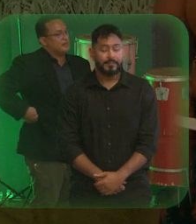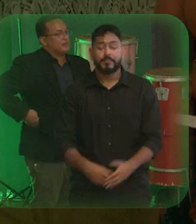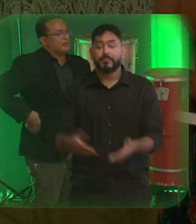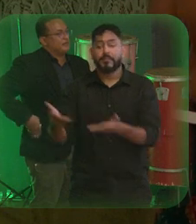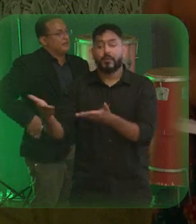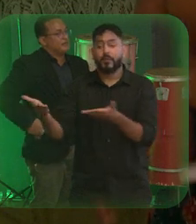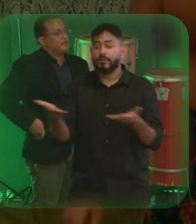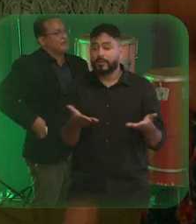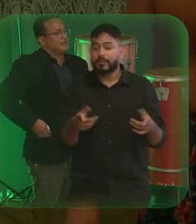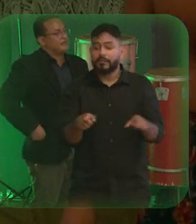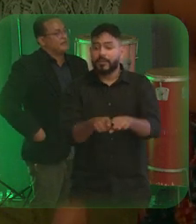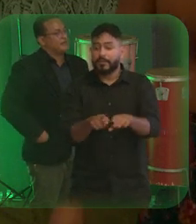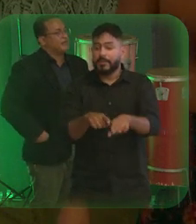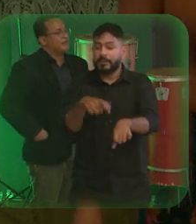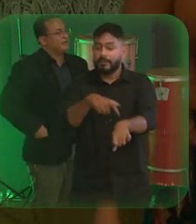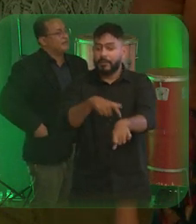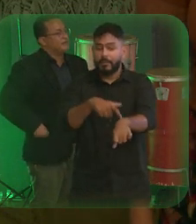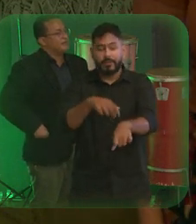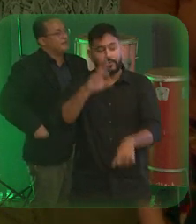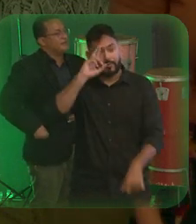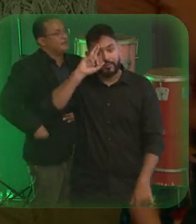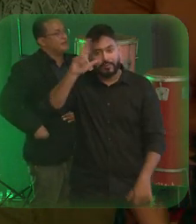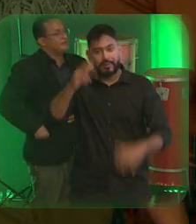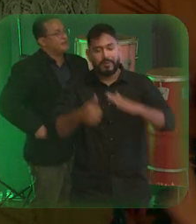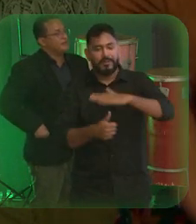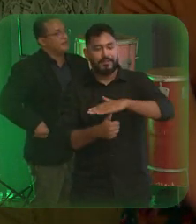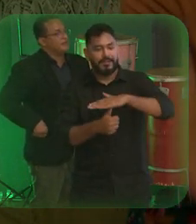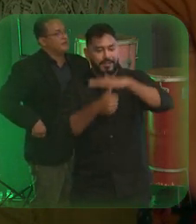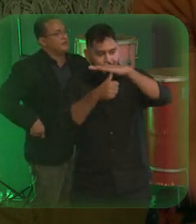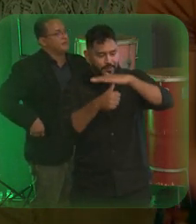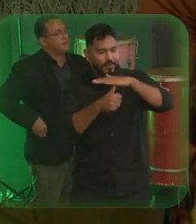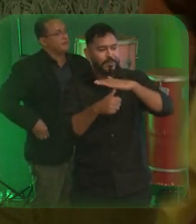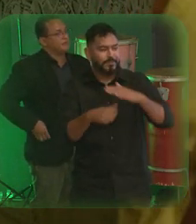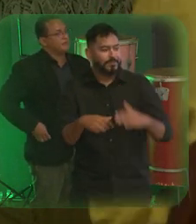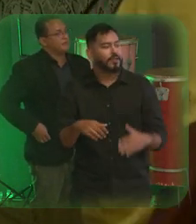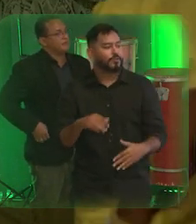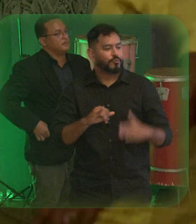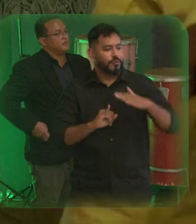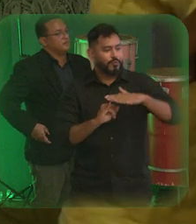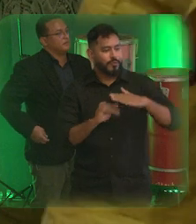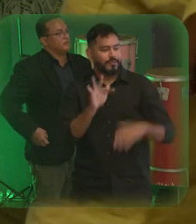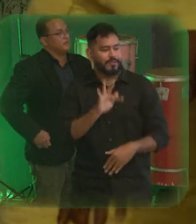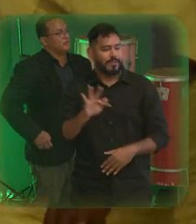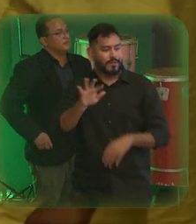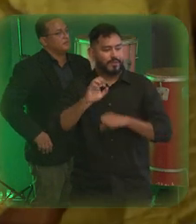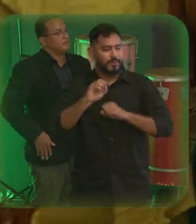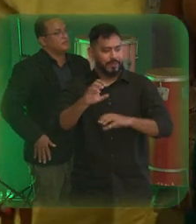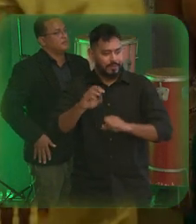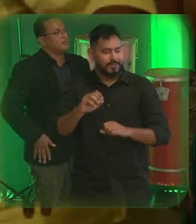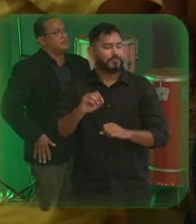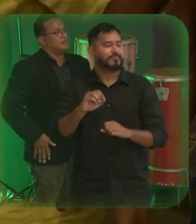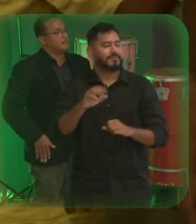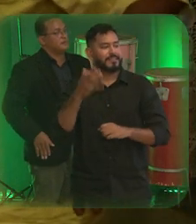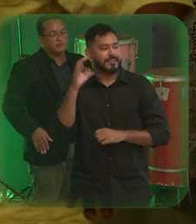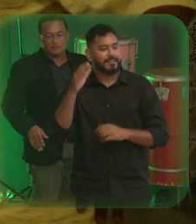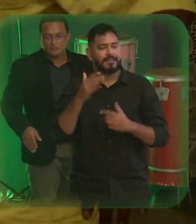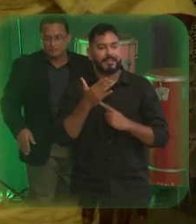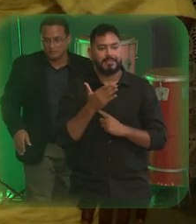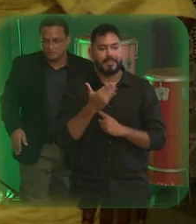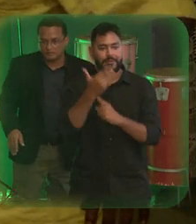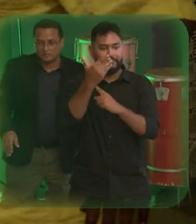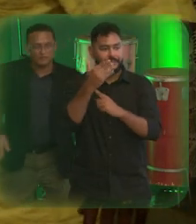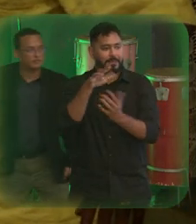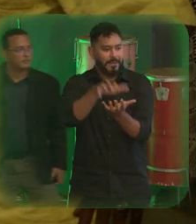Convidamos neste momento o senhor reitor do Instituto Federal de Educação, Ciência e Tecnologia de Pernambuco, o professor